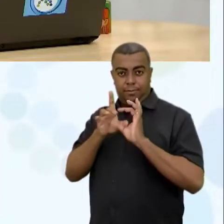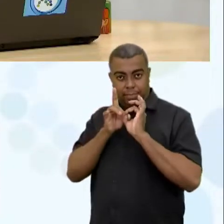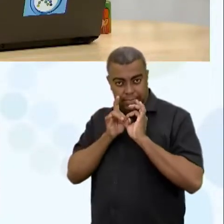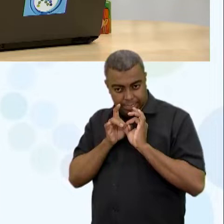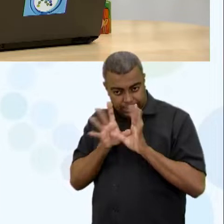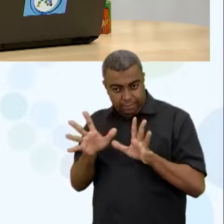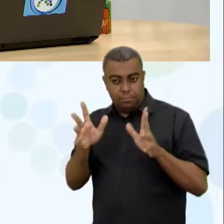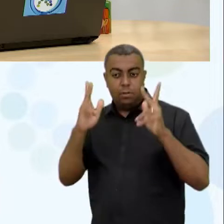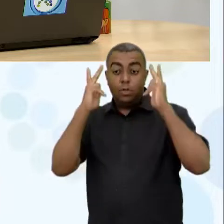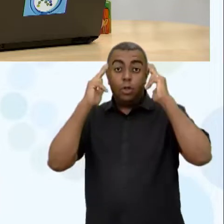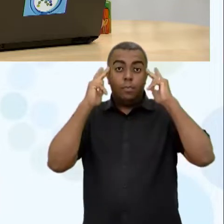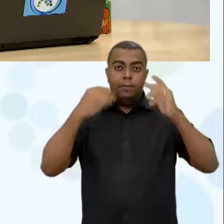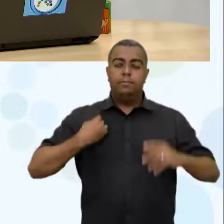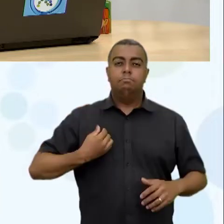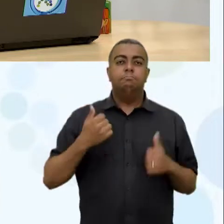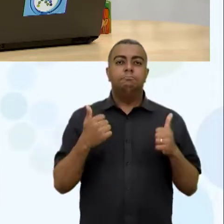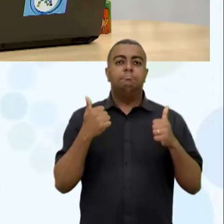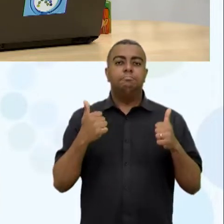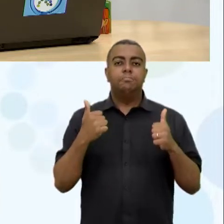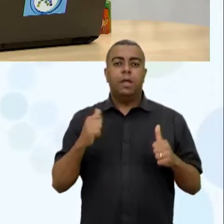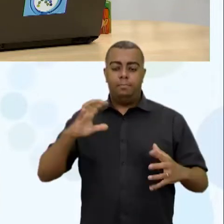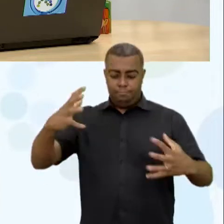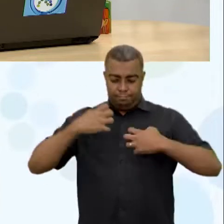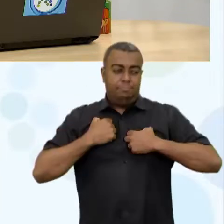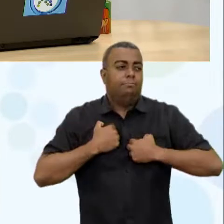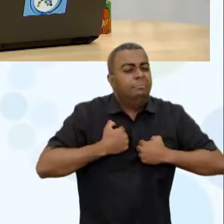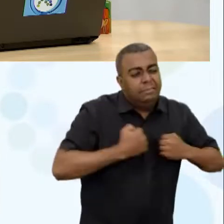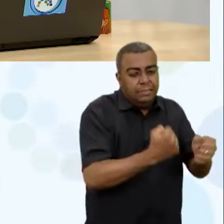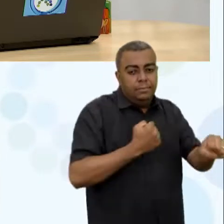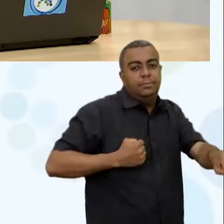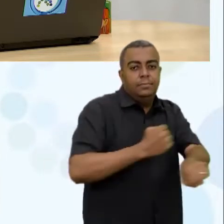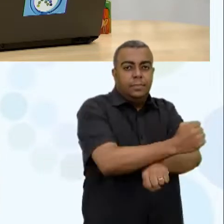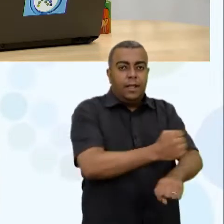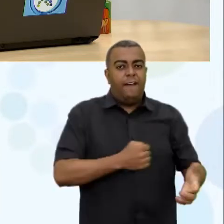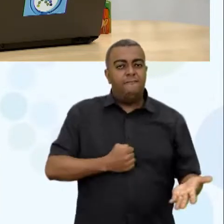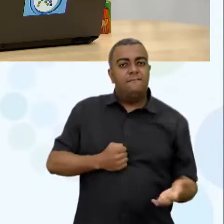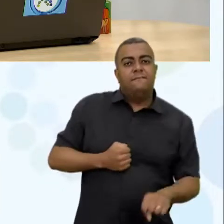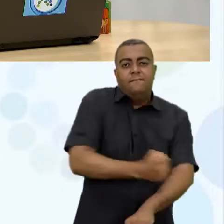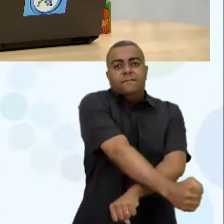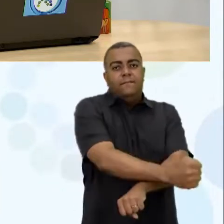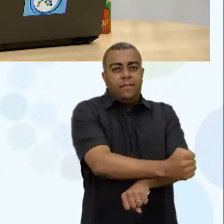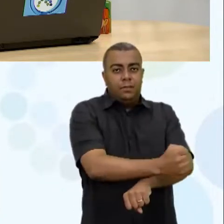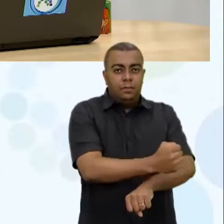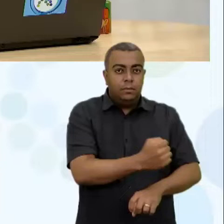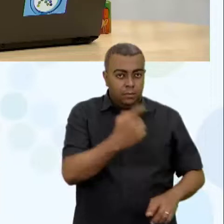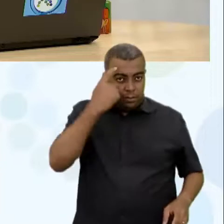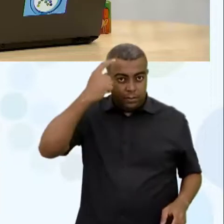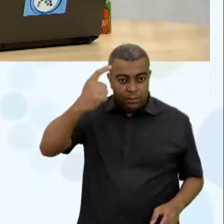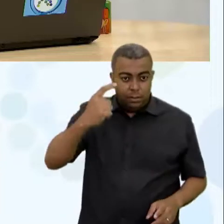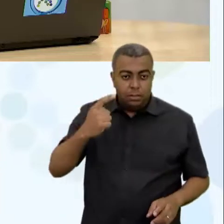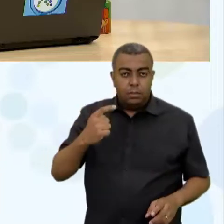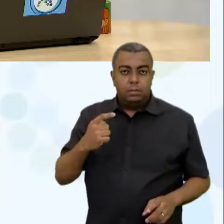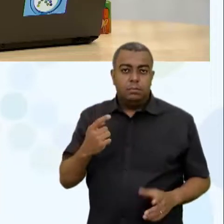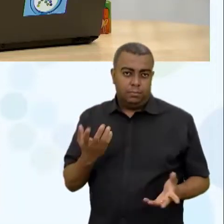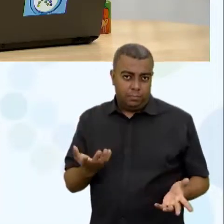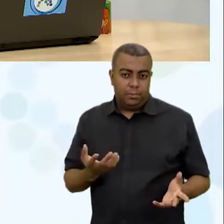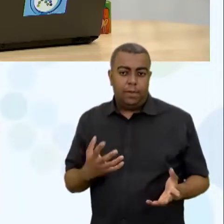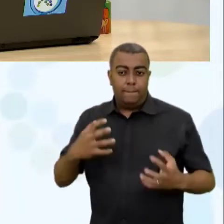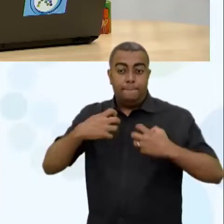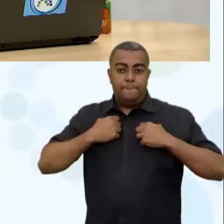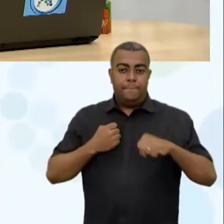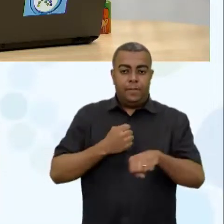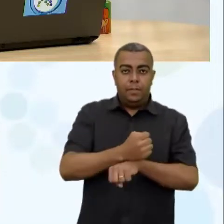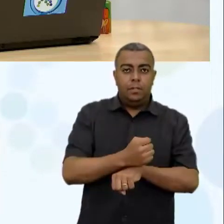que... E quando você fala escravizado, você também vai fazer uma retomada de quem é o culpado por isso. Né? Sim, porque tem